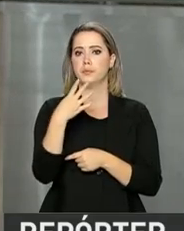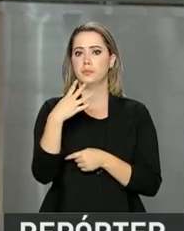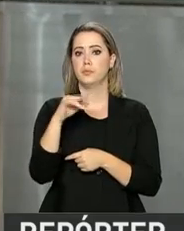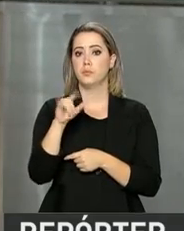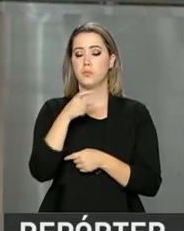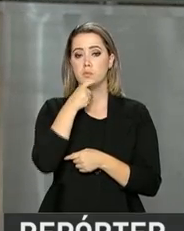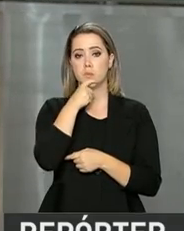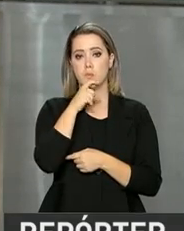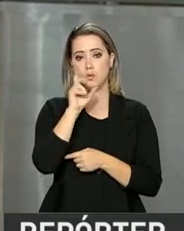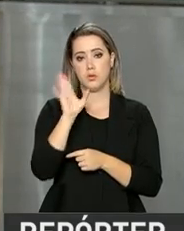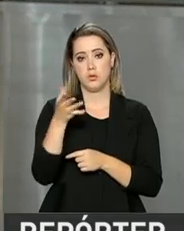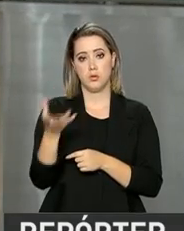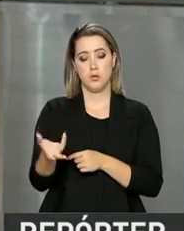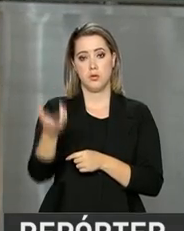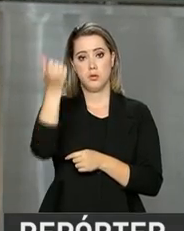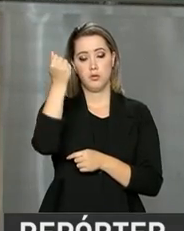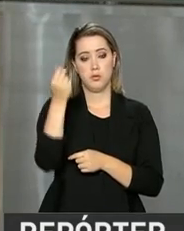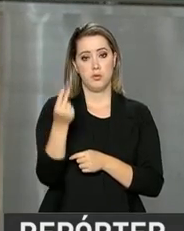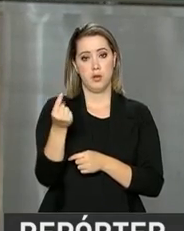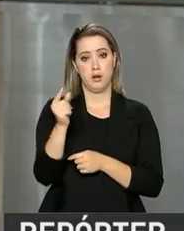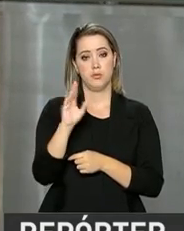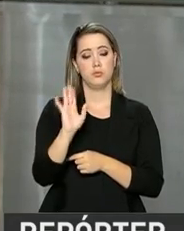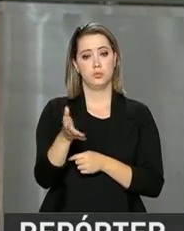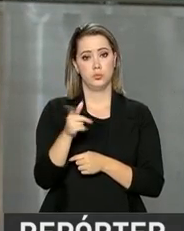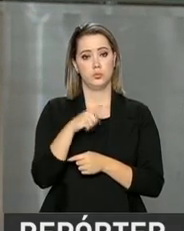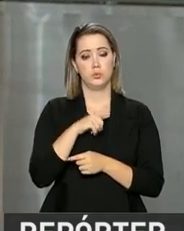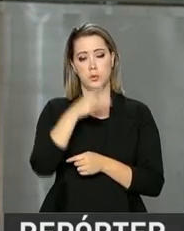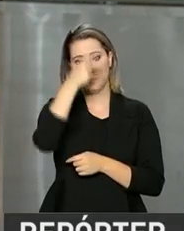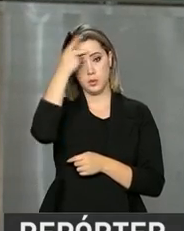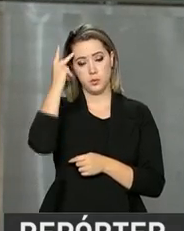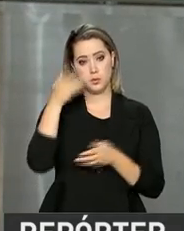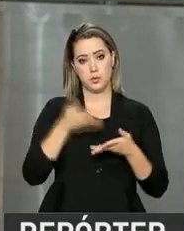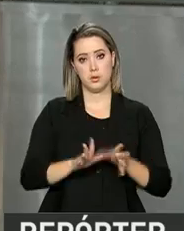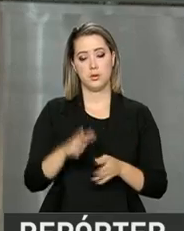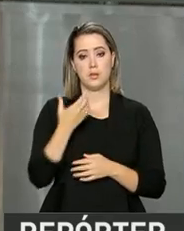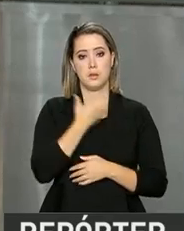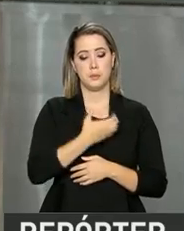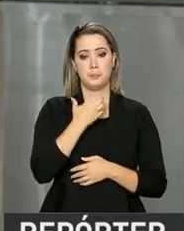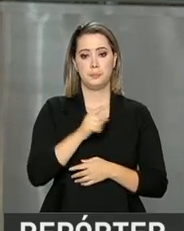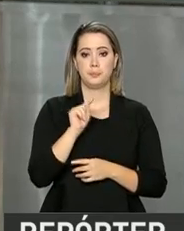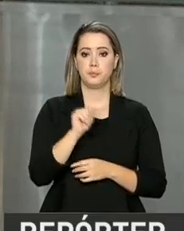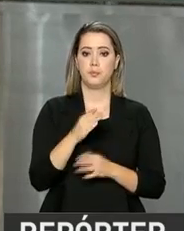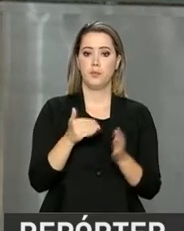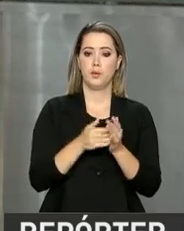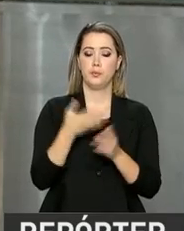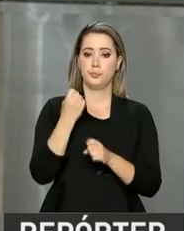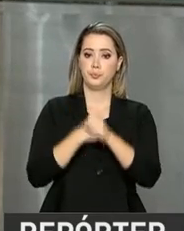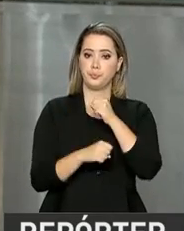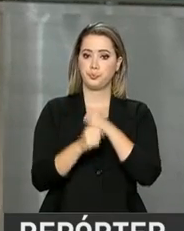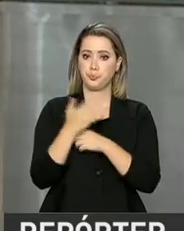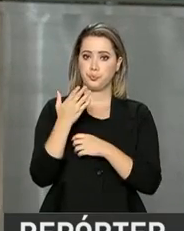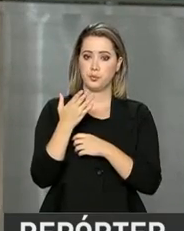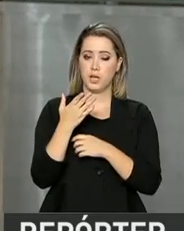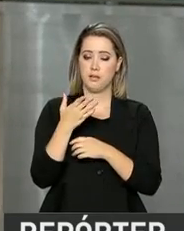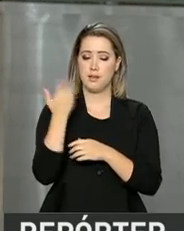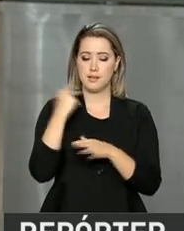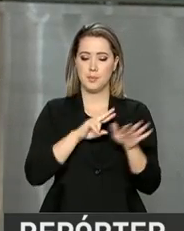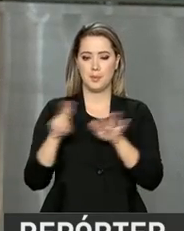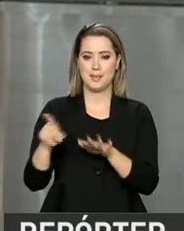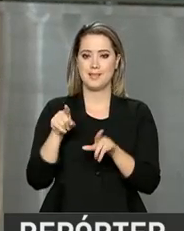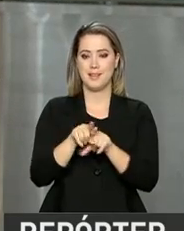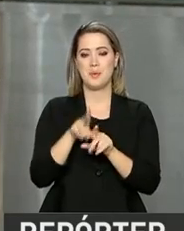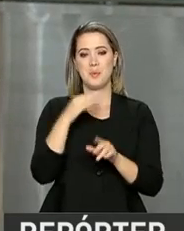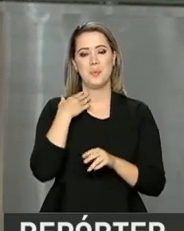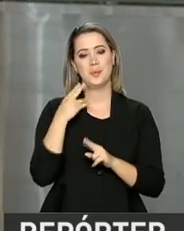de julho o saque das contas inativas estará liberado para os nascidos em dezembro até a semana passada a a Caixa Econômica havia